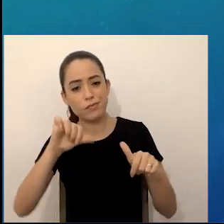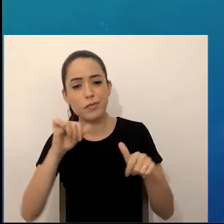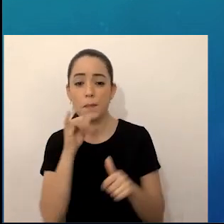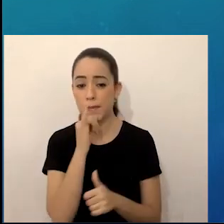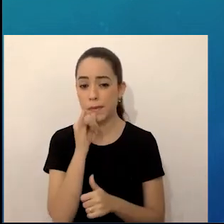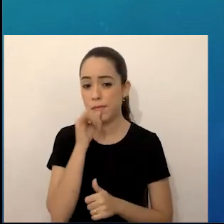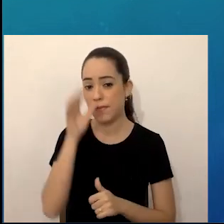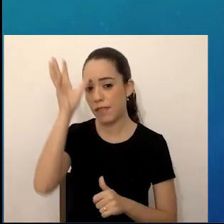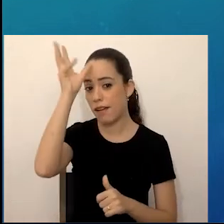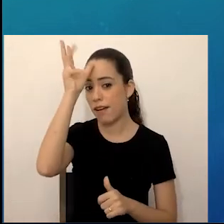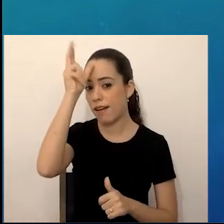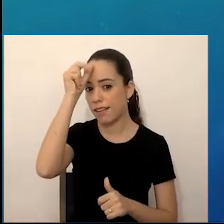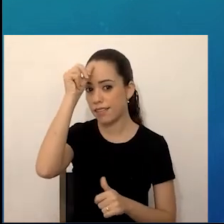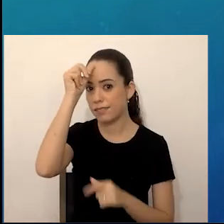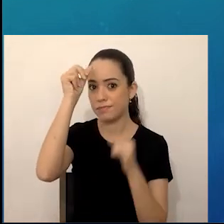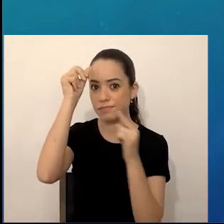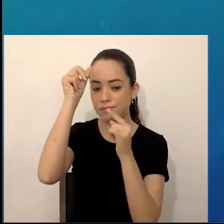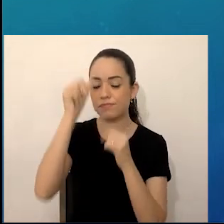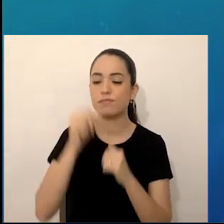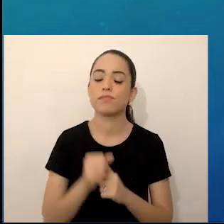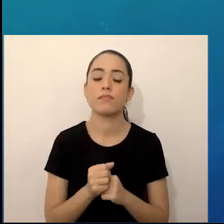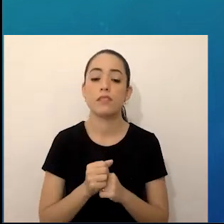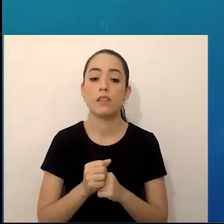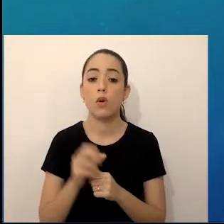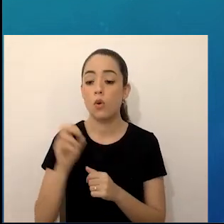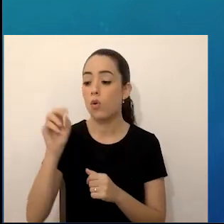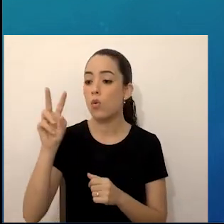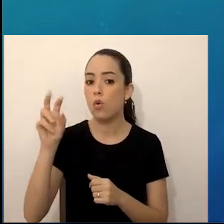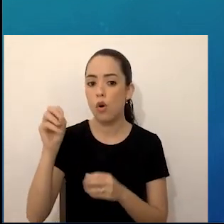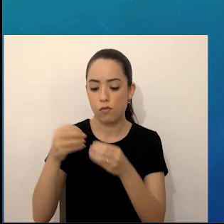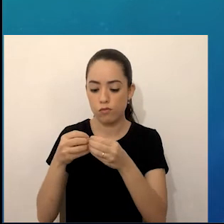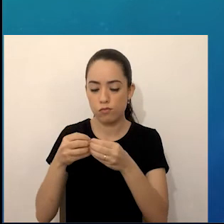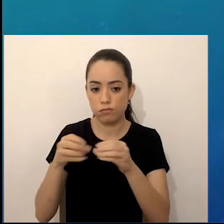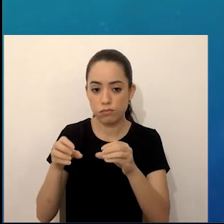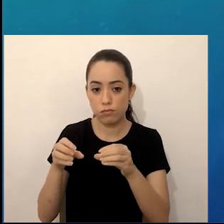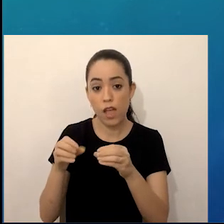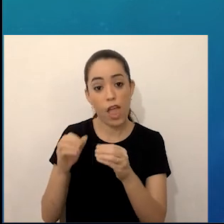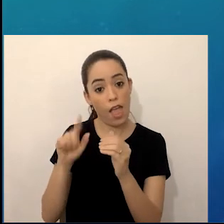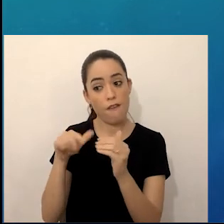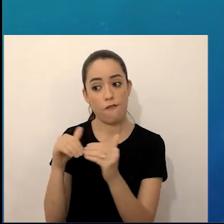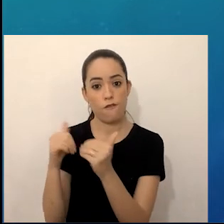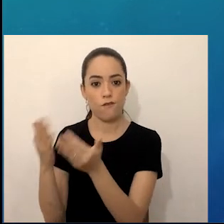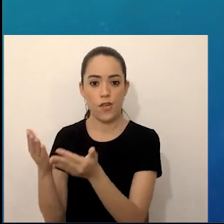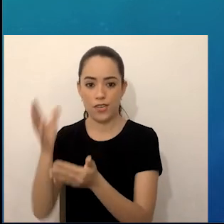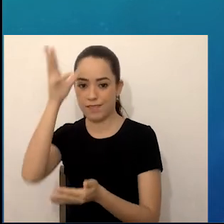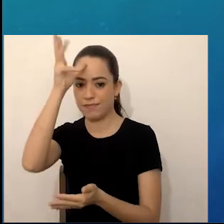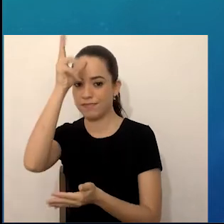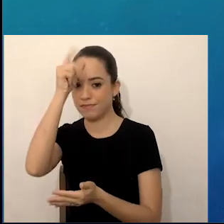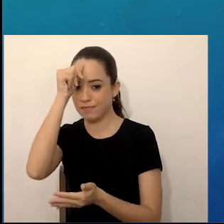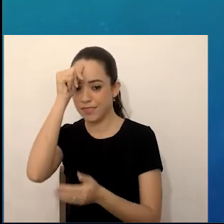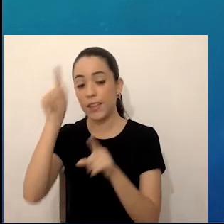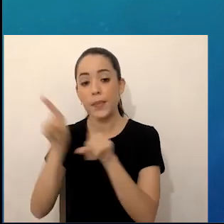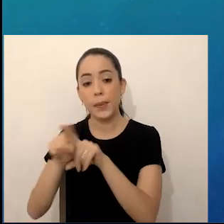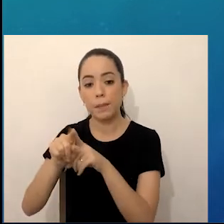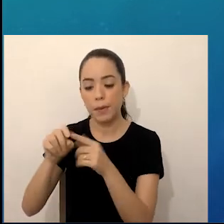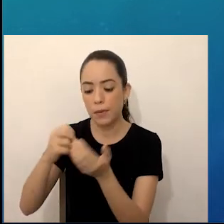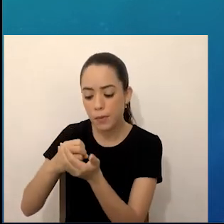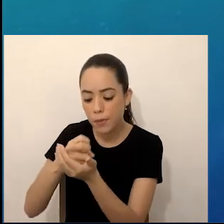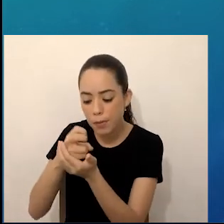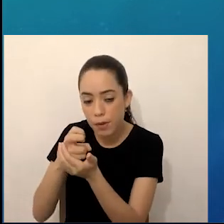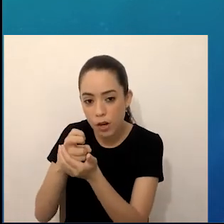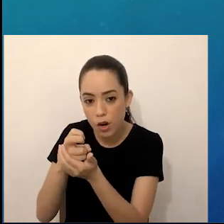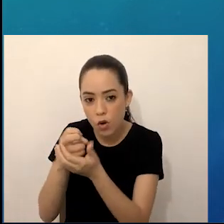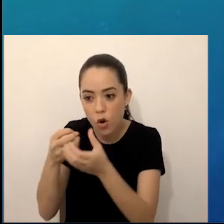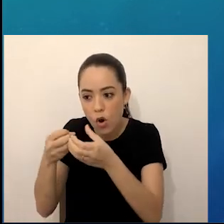galinha. O ovo desenvolve-se fora da mãe, e o embrião pode ser cultivado fora